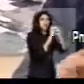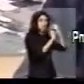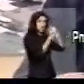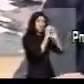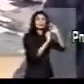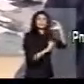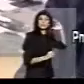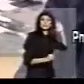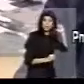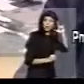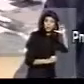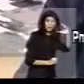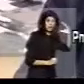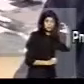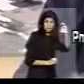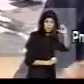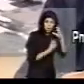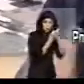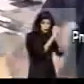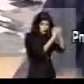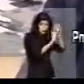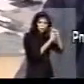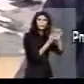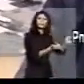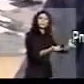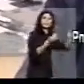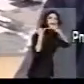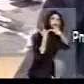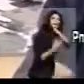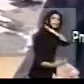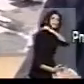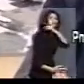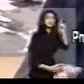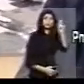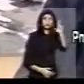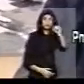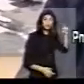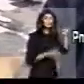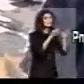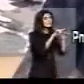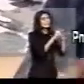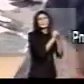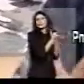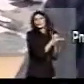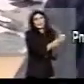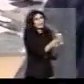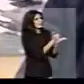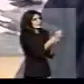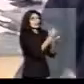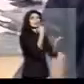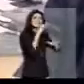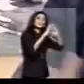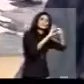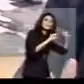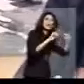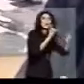essas alterações das células do pulmão, elas podem, às vezes, ficar. Já as substâncias tóxicas chegam a um ponto que elas vão